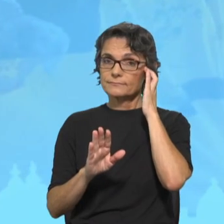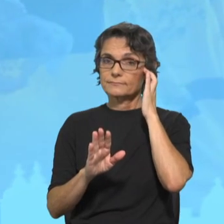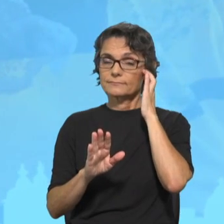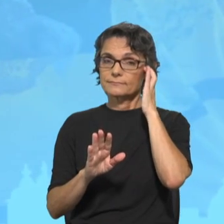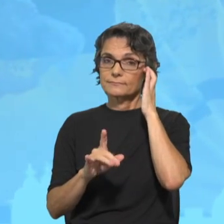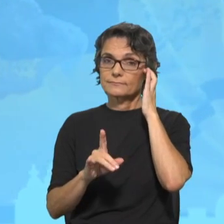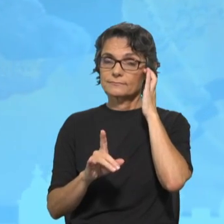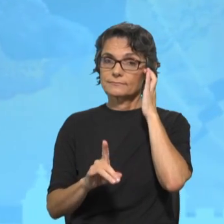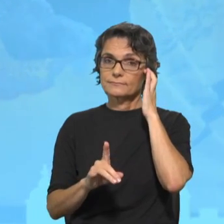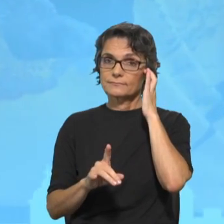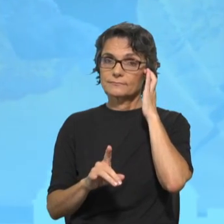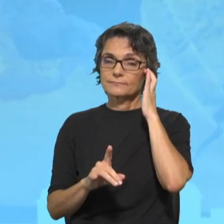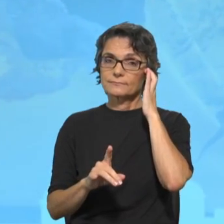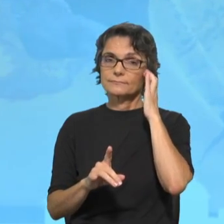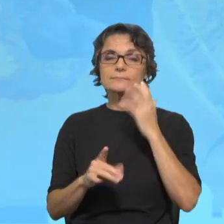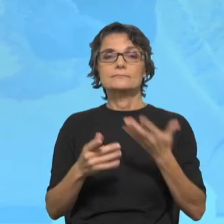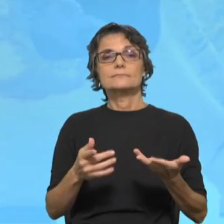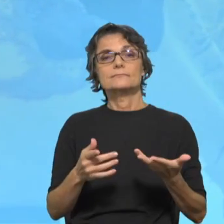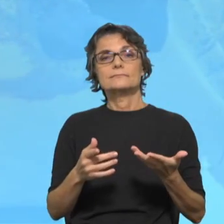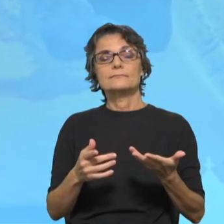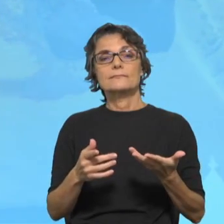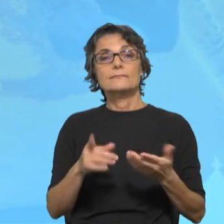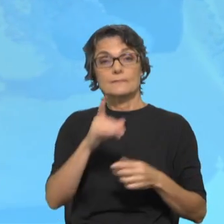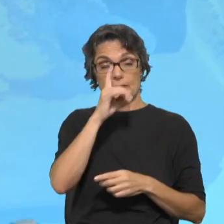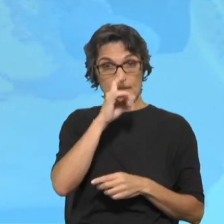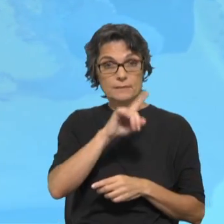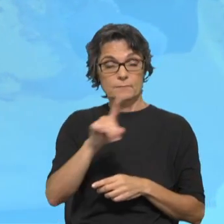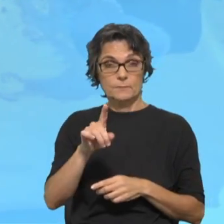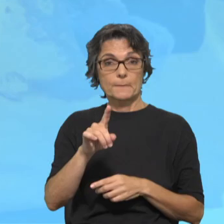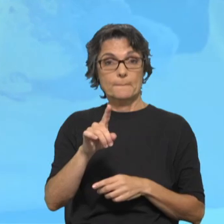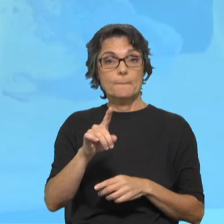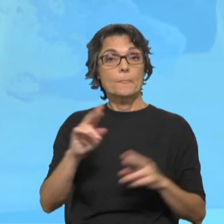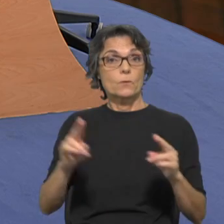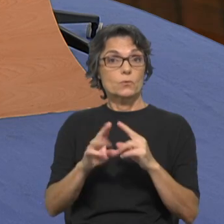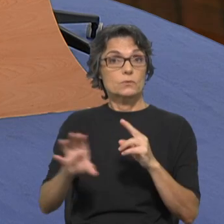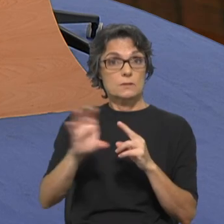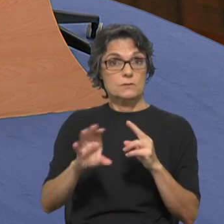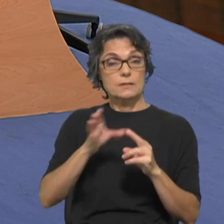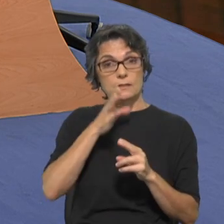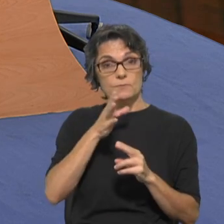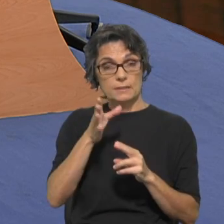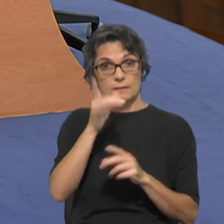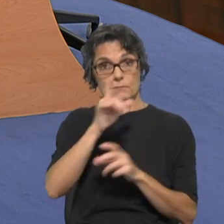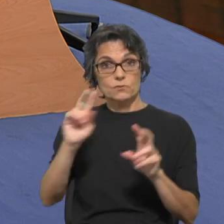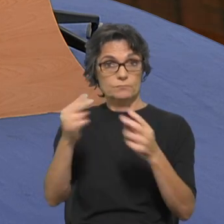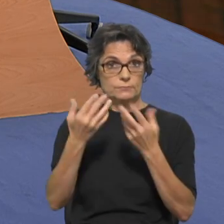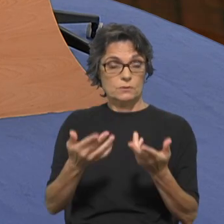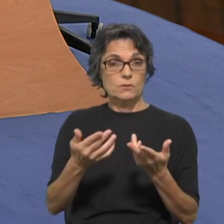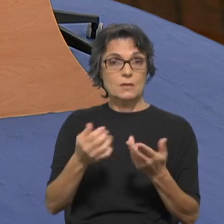aos convívios fraternos, porque temos de informar quem nos está a ver e ouvir o que é que acontece no Encontro Nacional. Agora, este sábado e domingo.